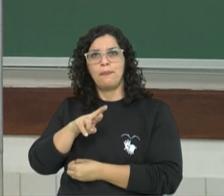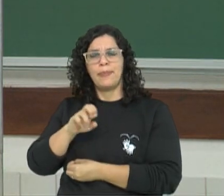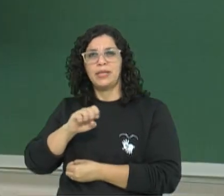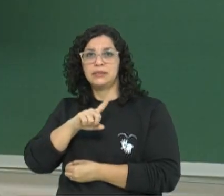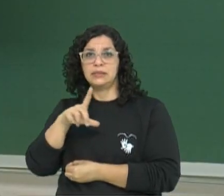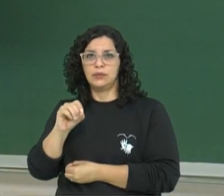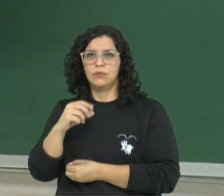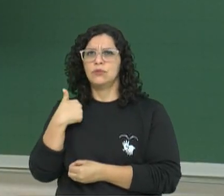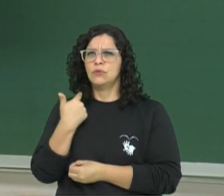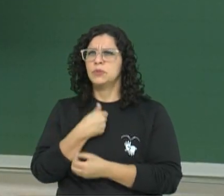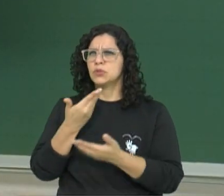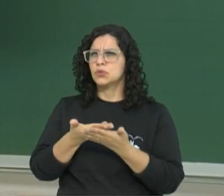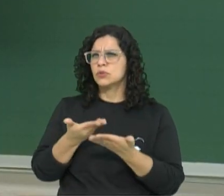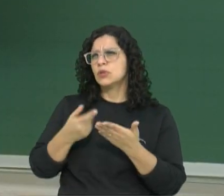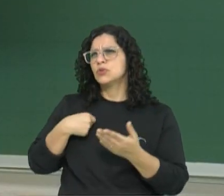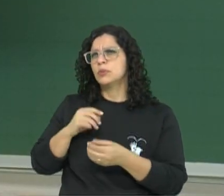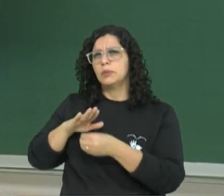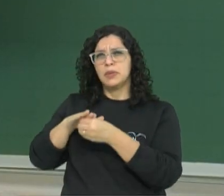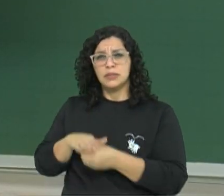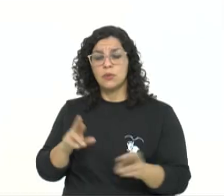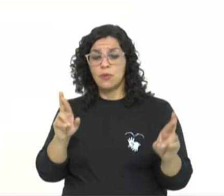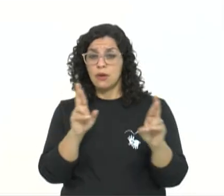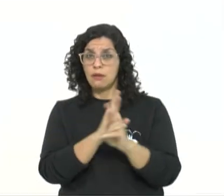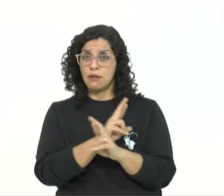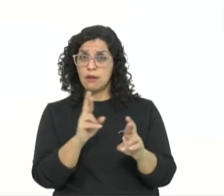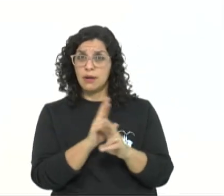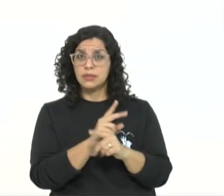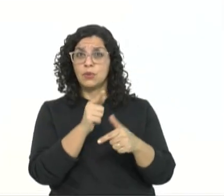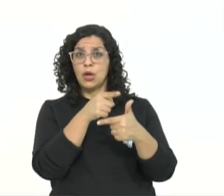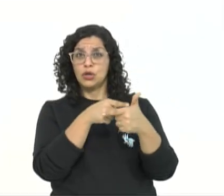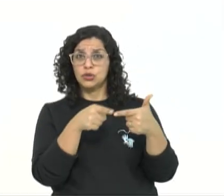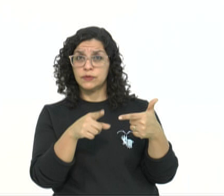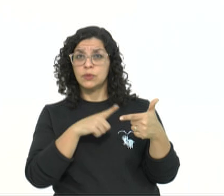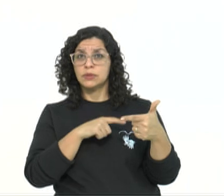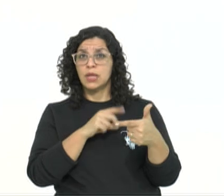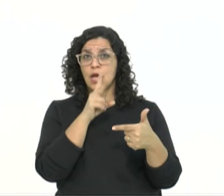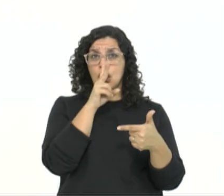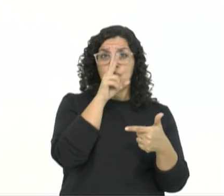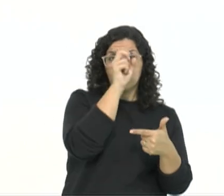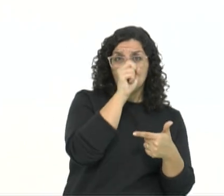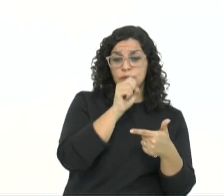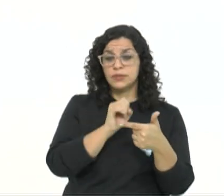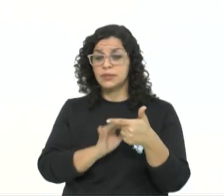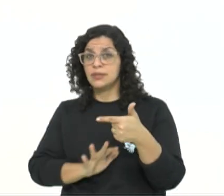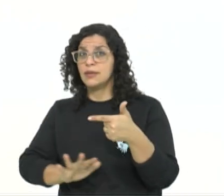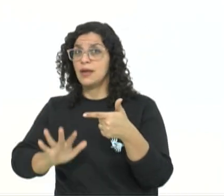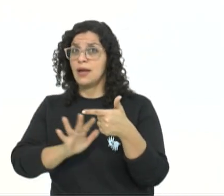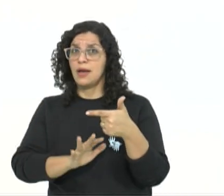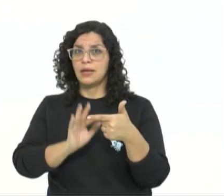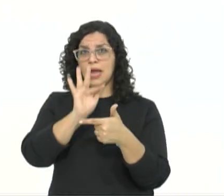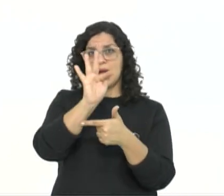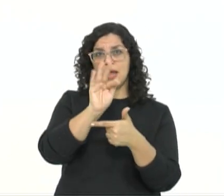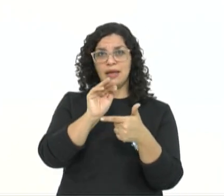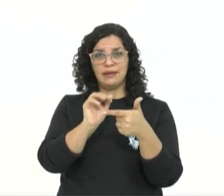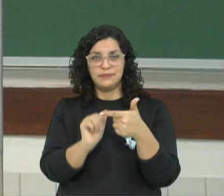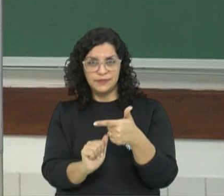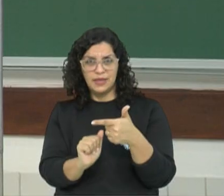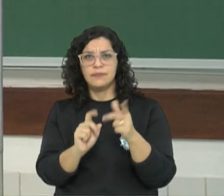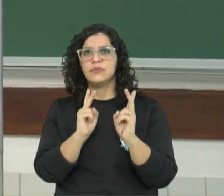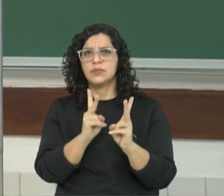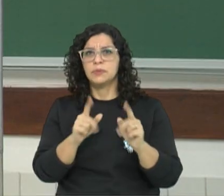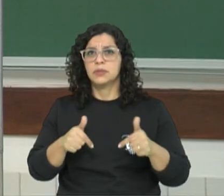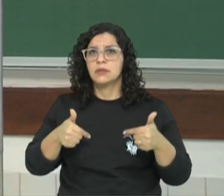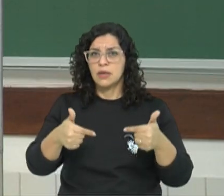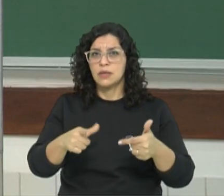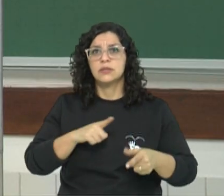tinha conversado sobre que pressão é a relação, né, a razão entre a força e a área de contato que essa força está